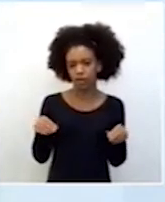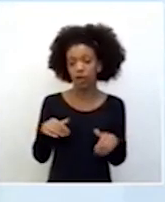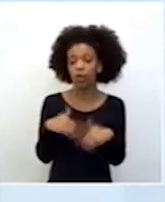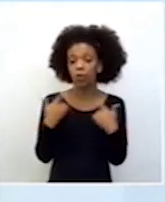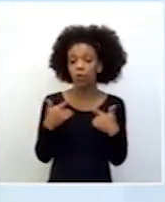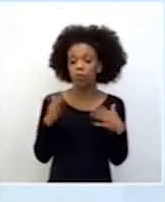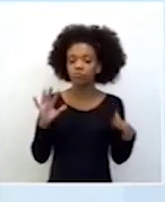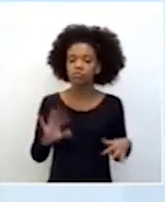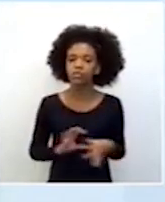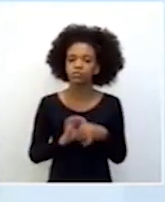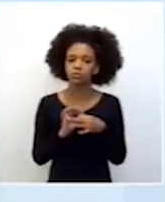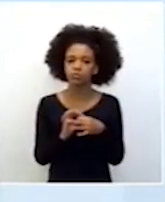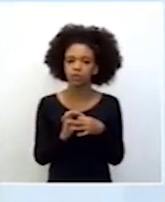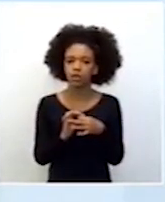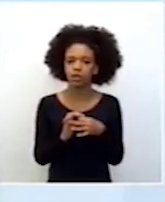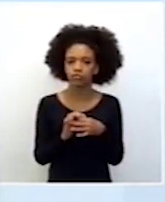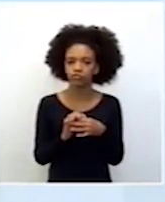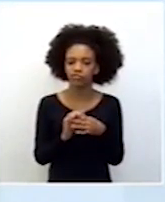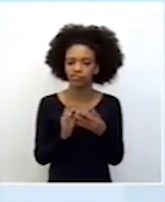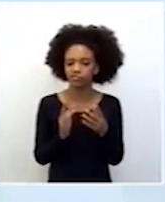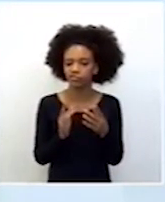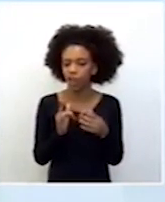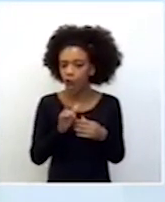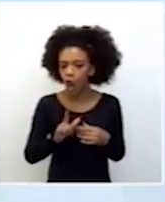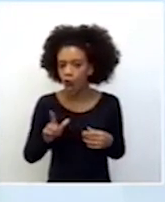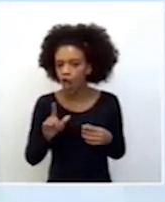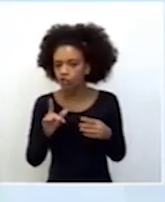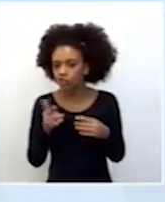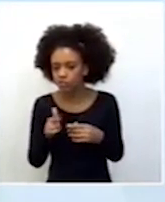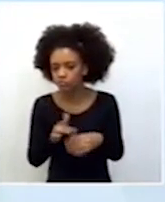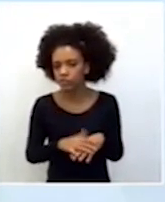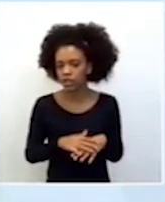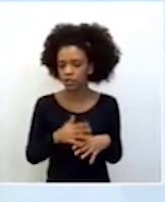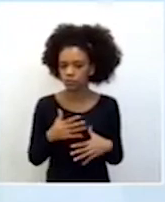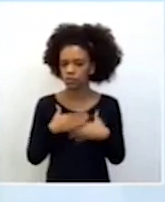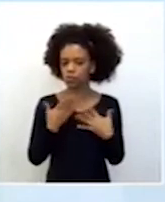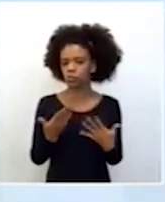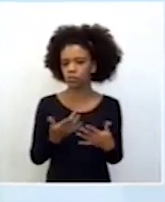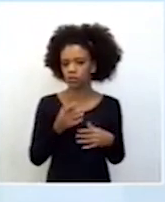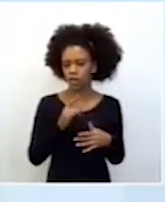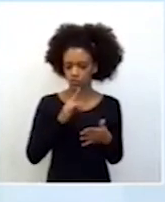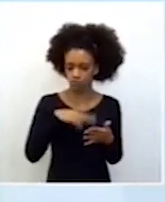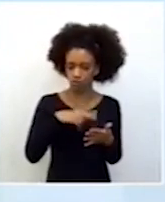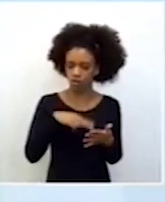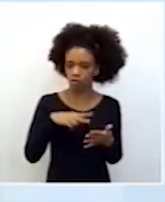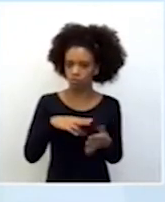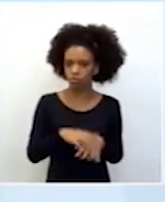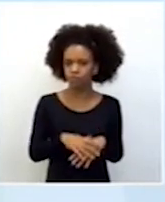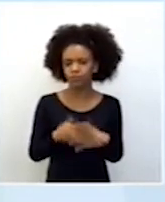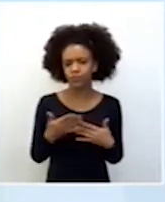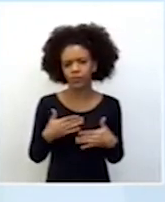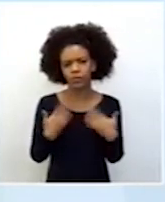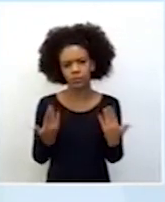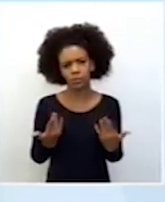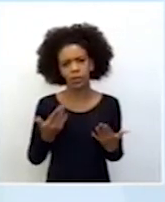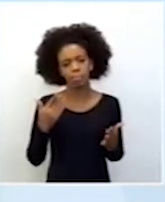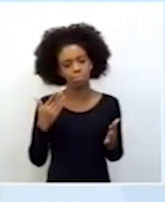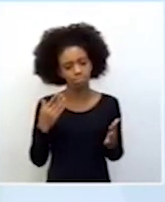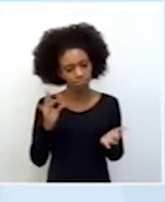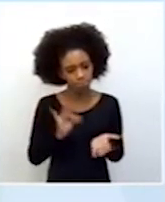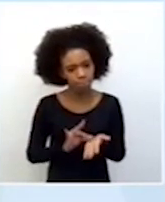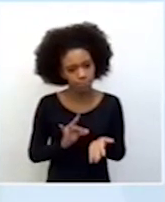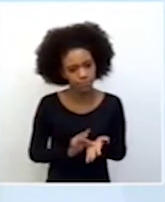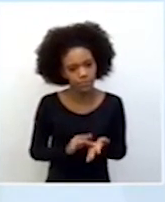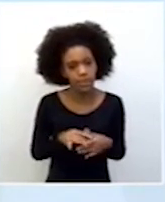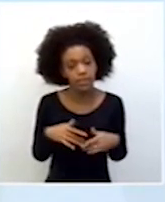a essa súbita quebra de lógica que surpreende o leitor. A surpresa é um fator imprescindível e